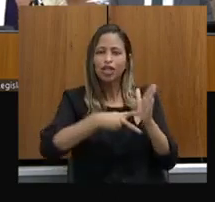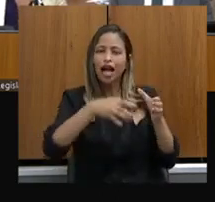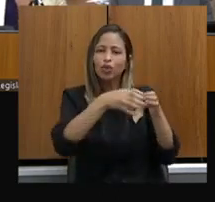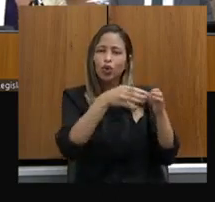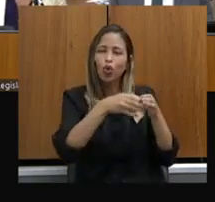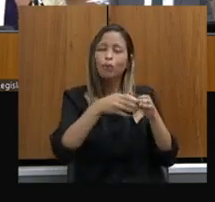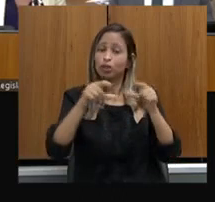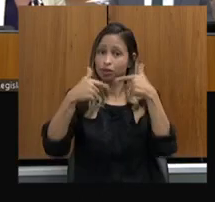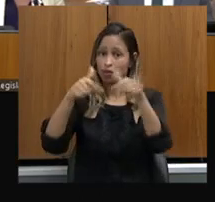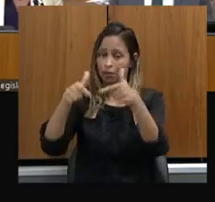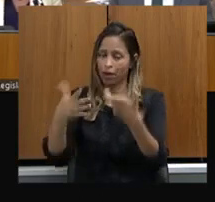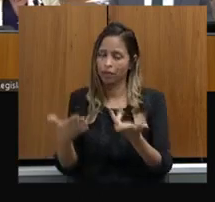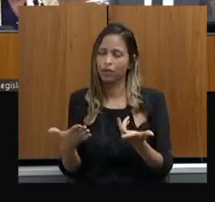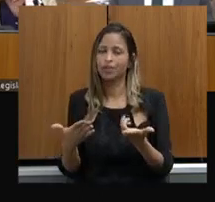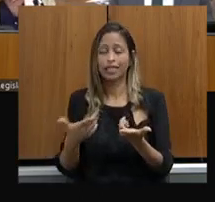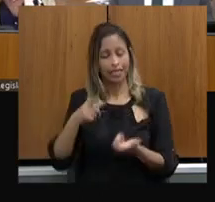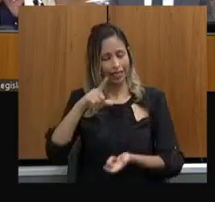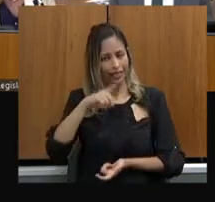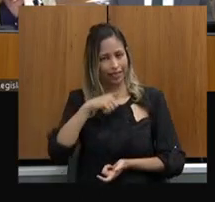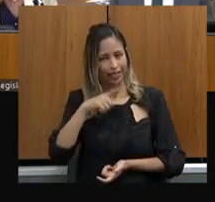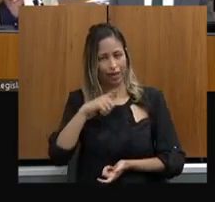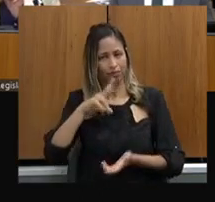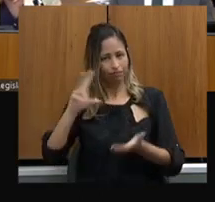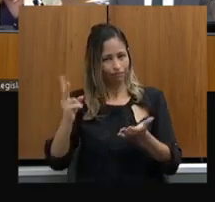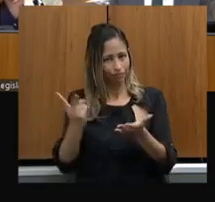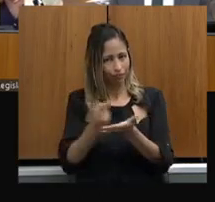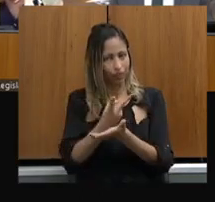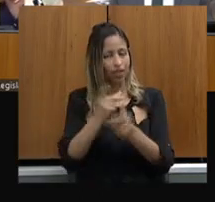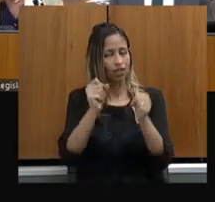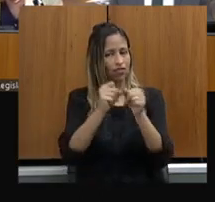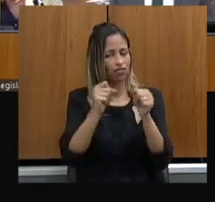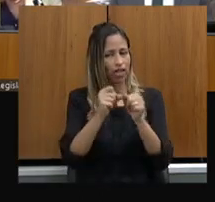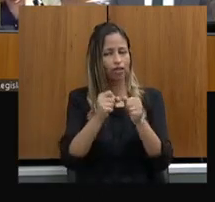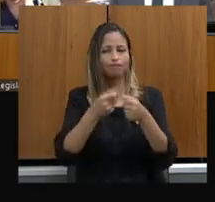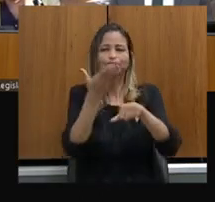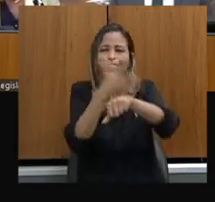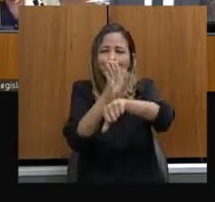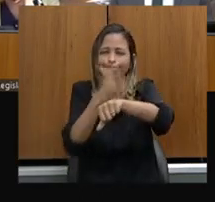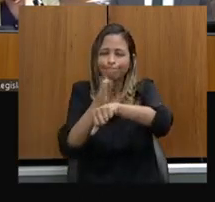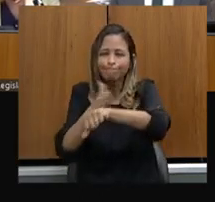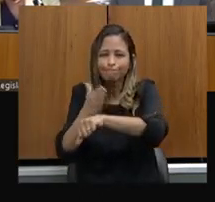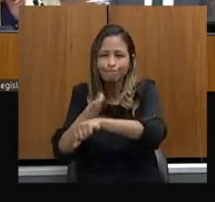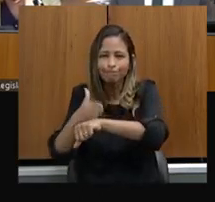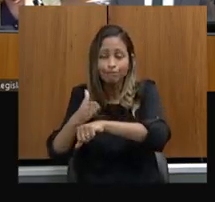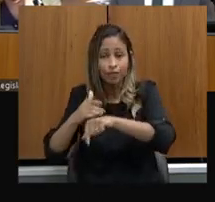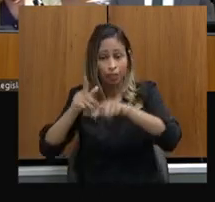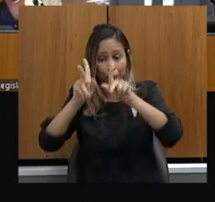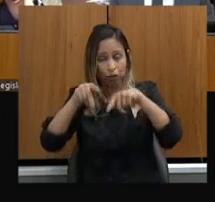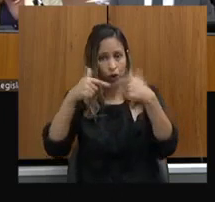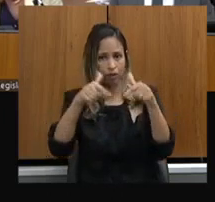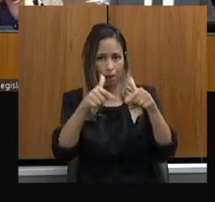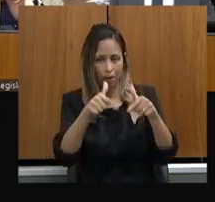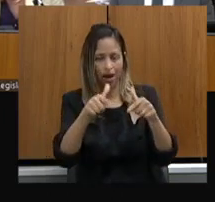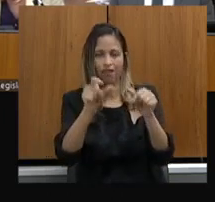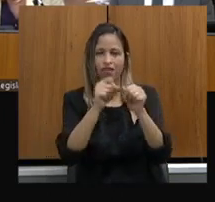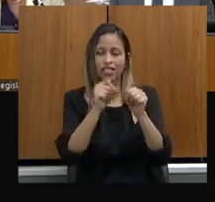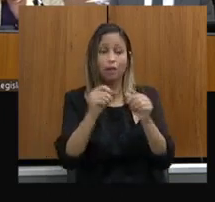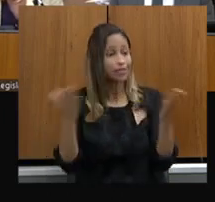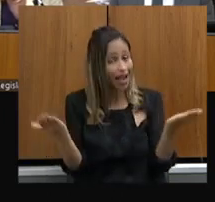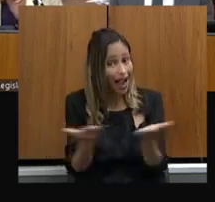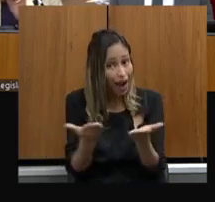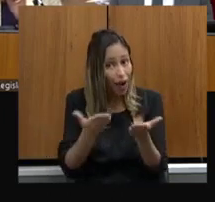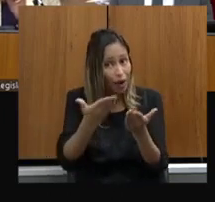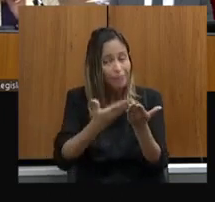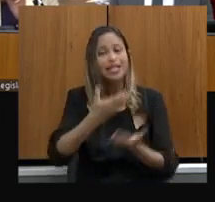grupos de servidores temos realizado ações de desempenho e desenvolvimento de servidores realizamos agora